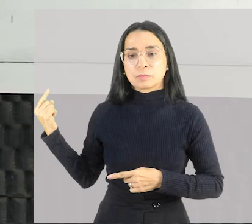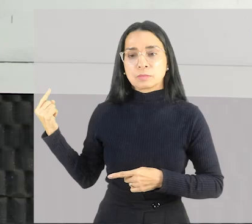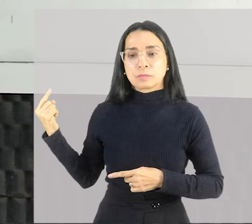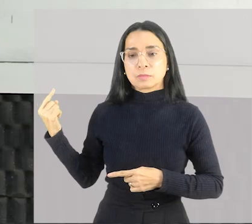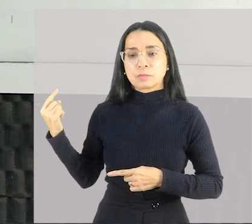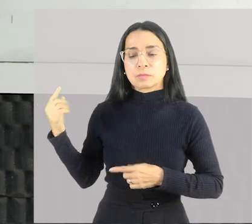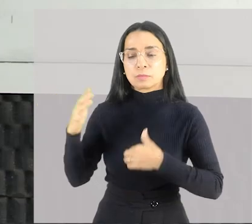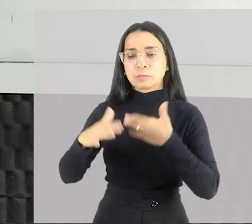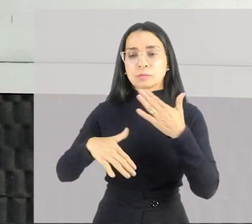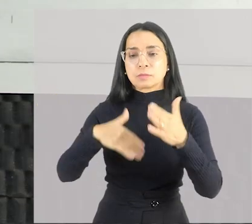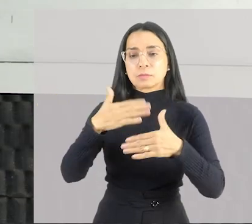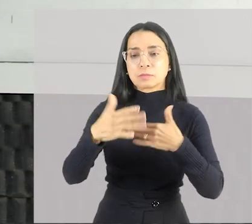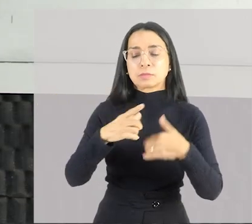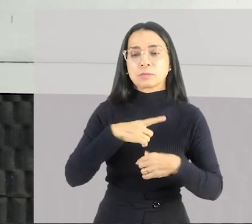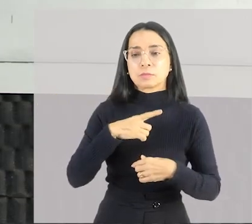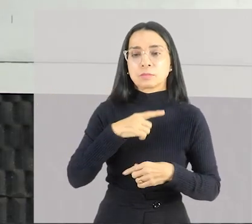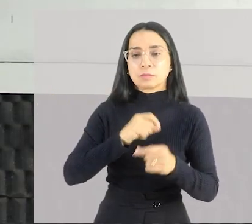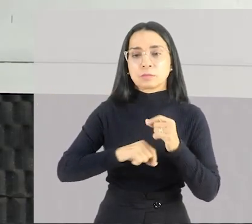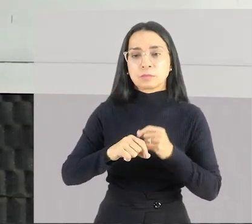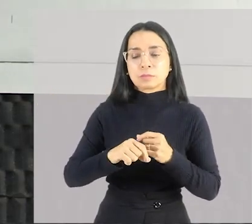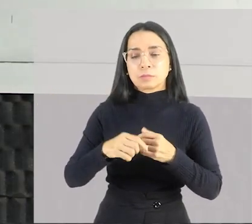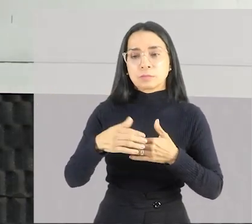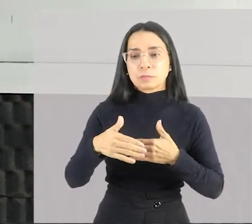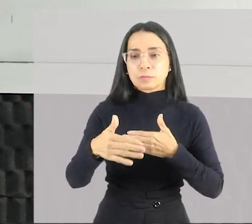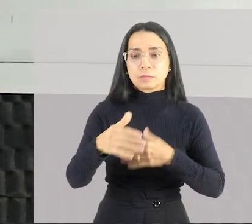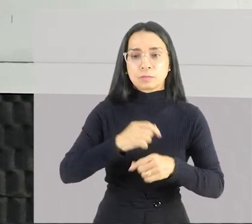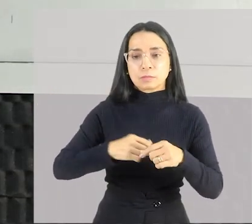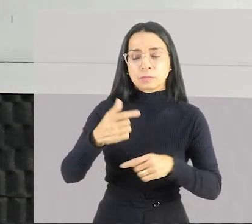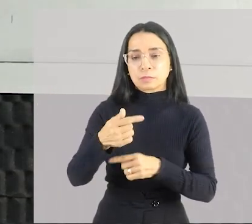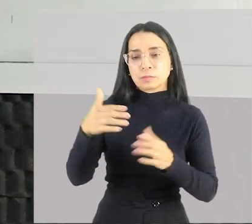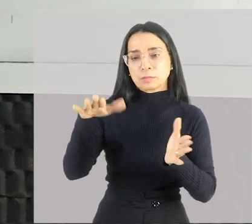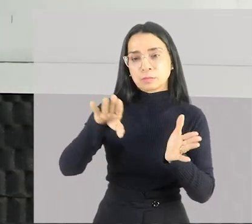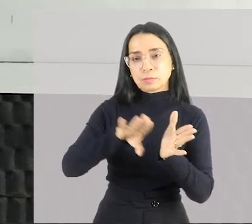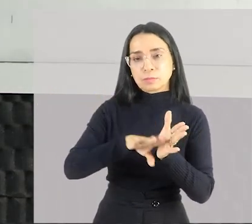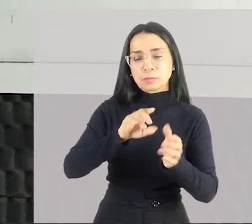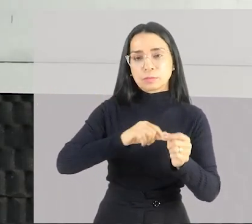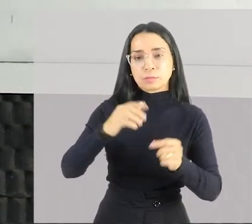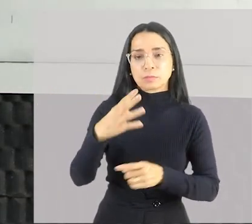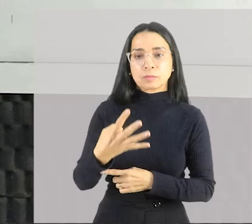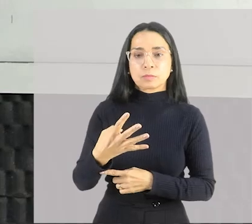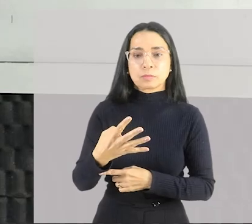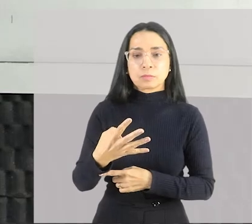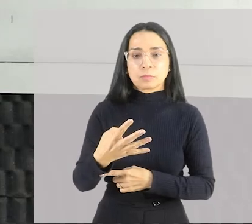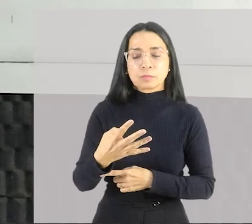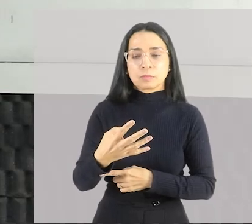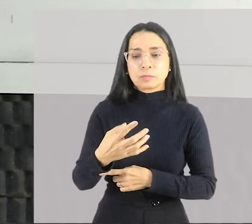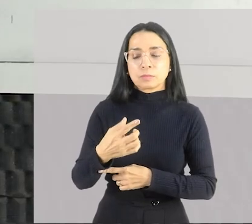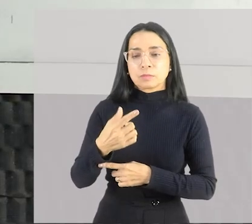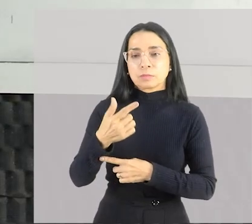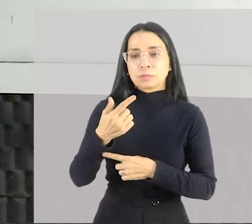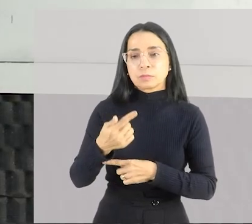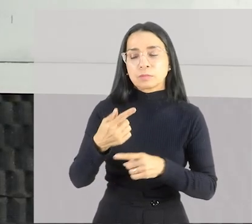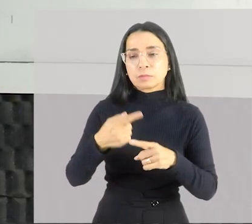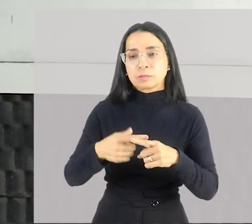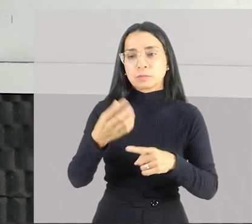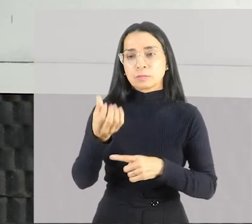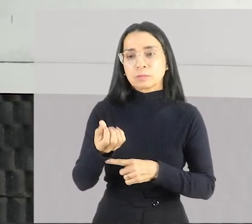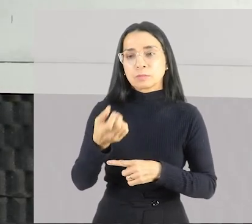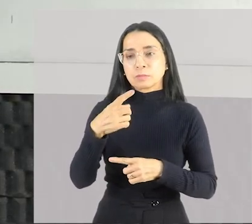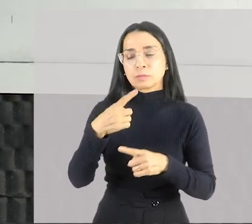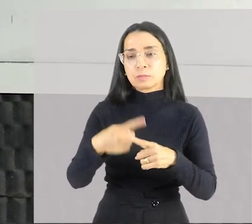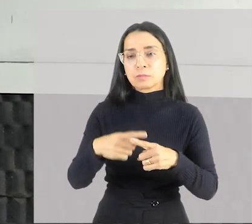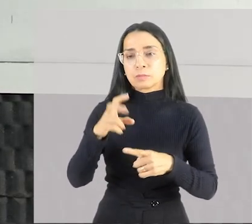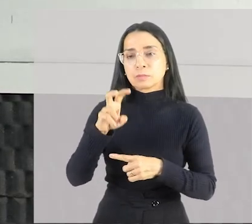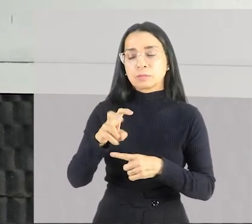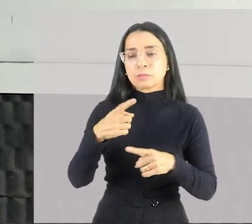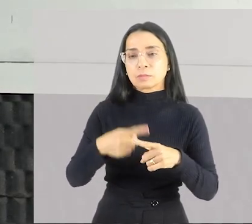envolvendo isso aqui eu vou ter eu vou prolongar o 7 até chegar no 4 7 x 6 x 5